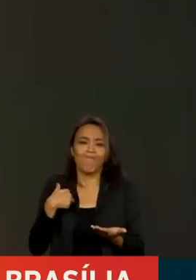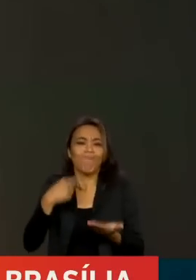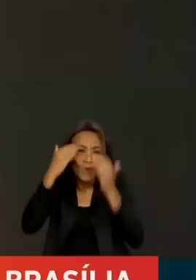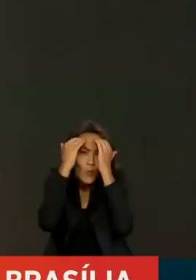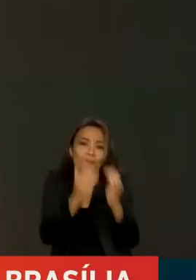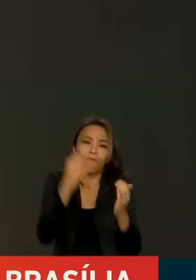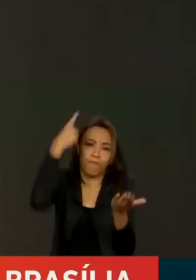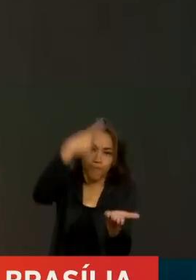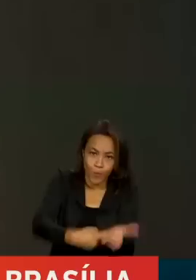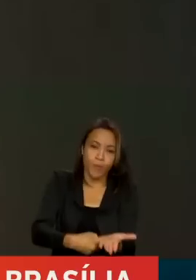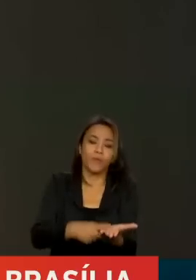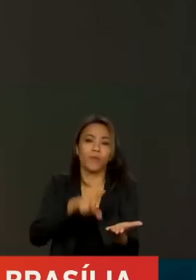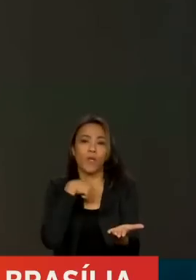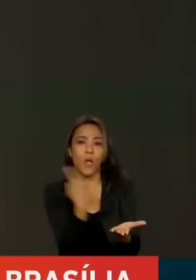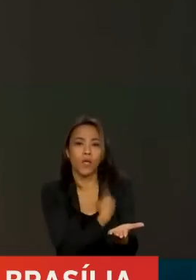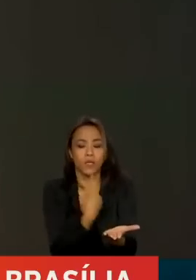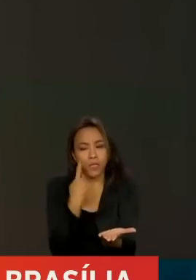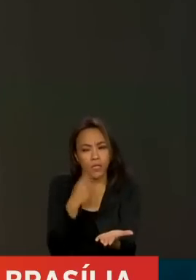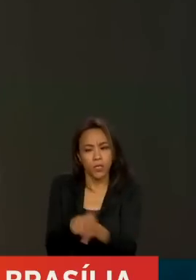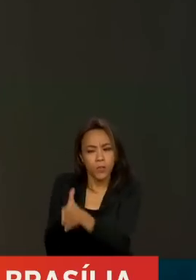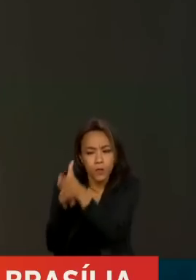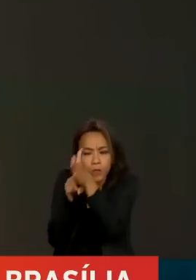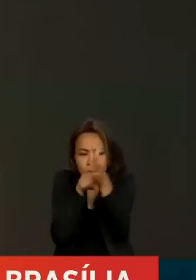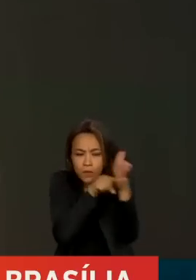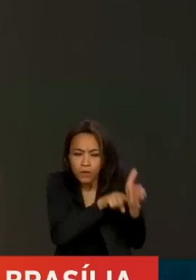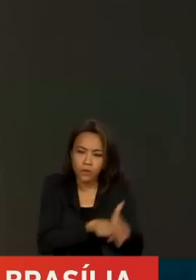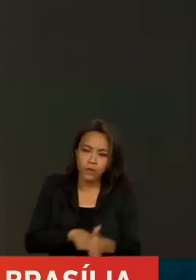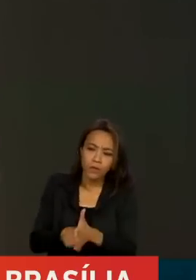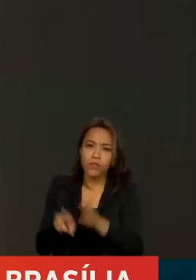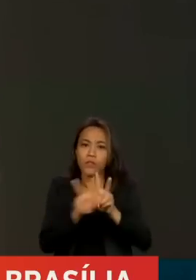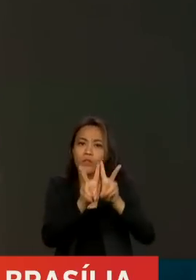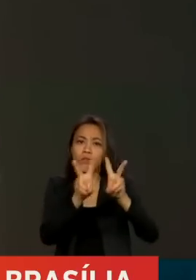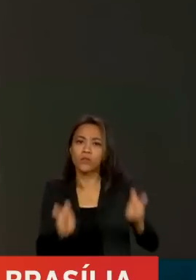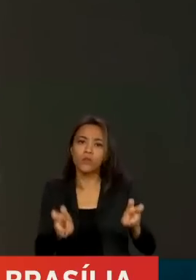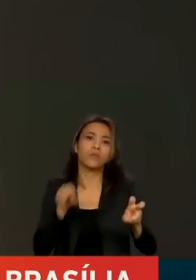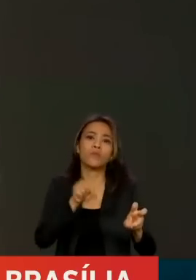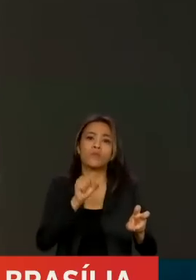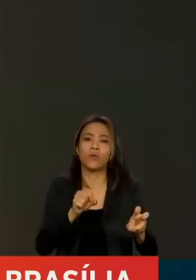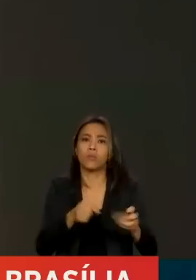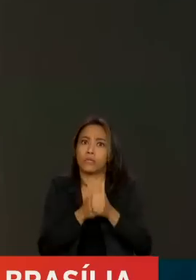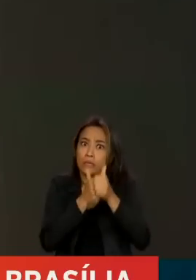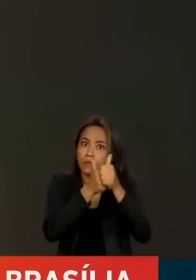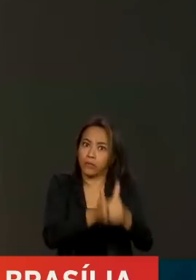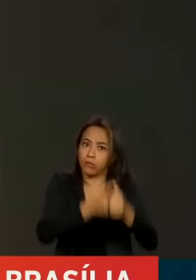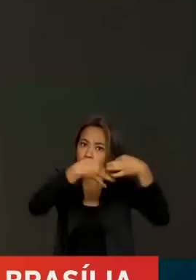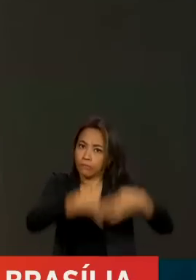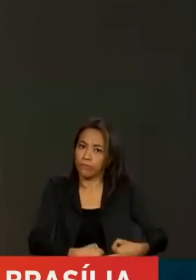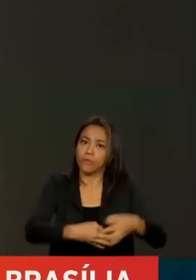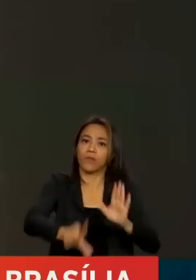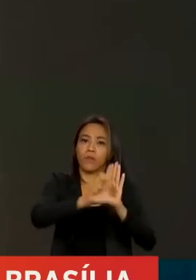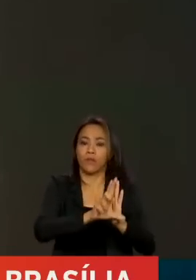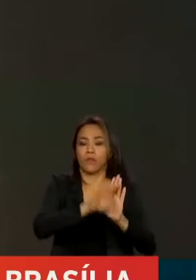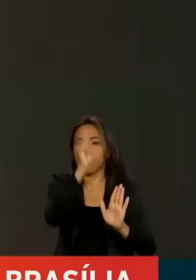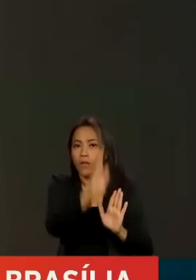União responsáveis pela apuração das infrações penais contra a ordem política brasileira atuaremos com muita firmeza